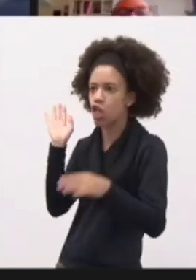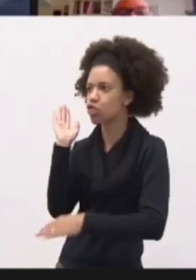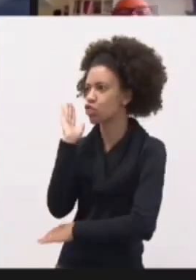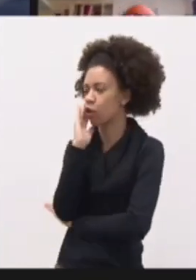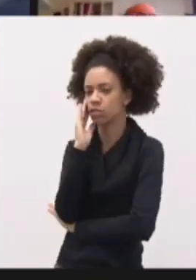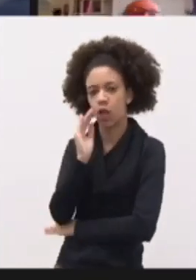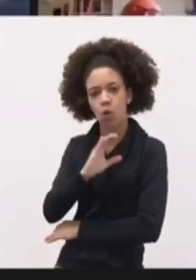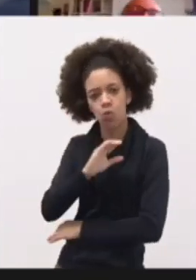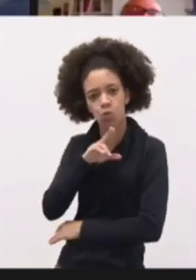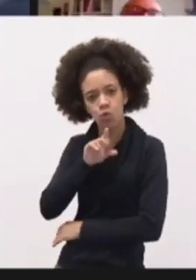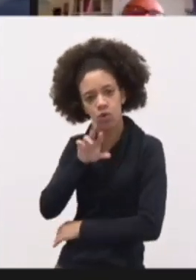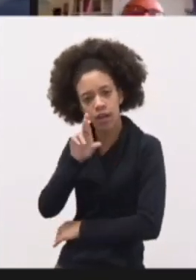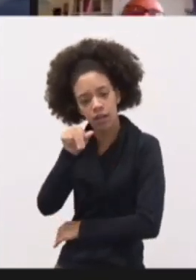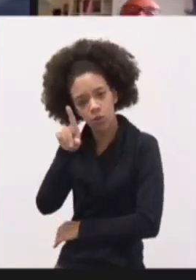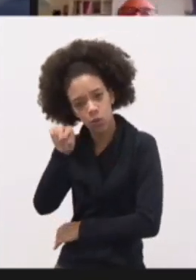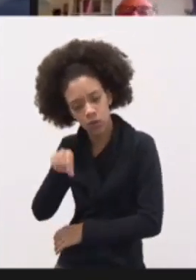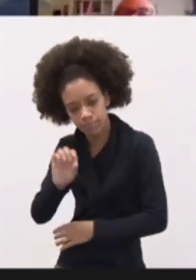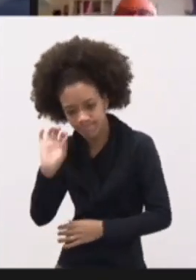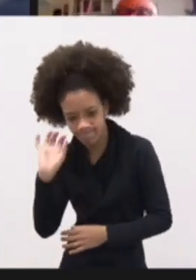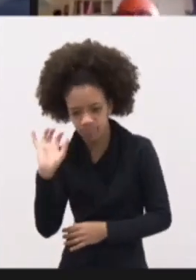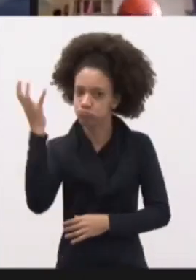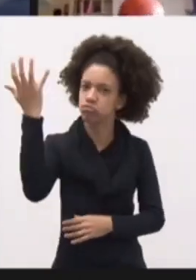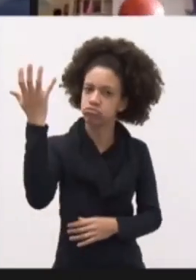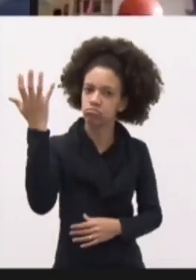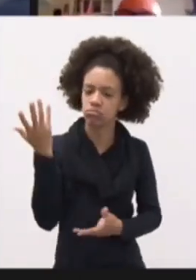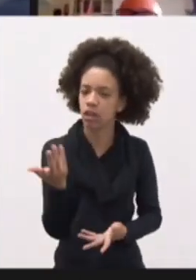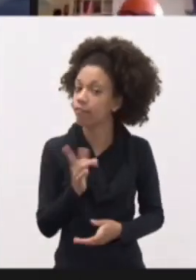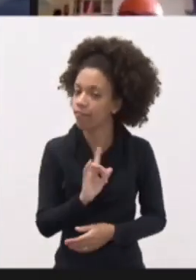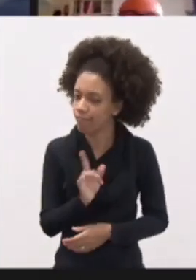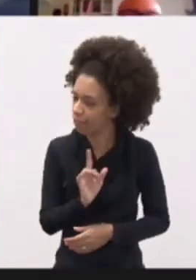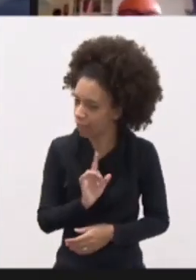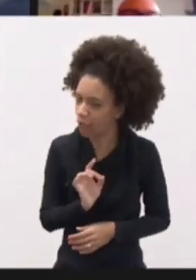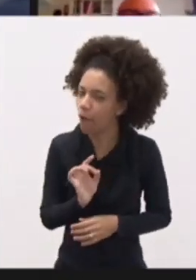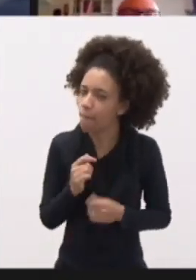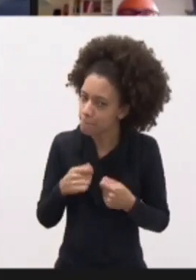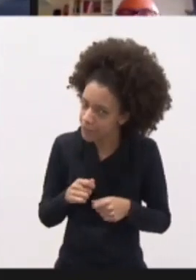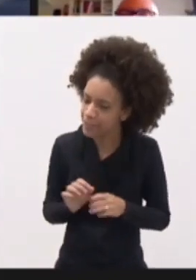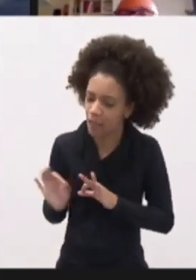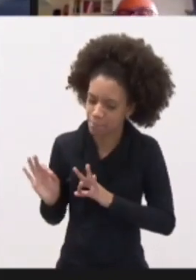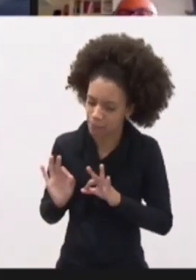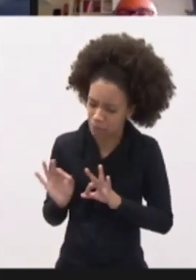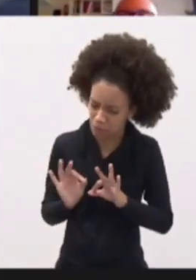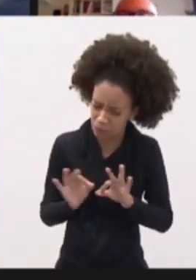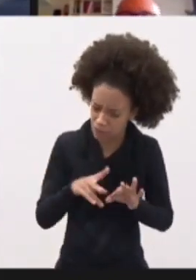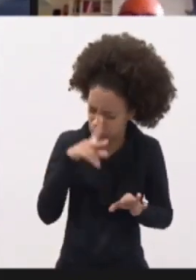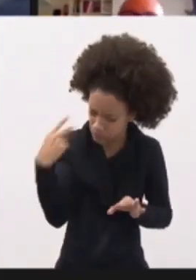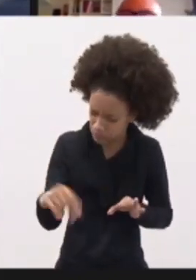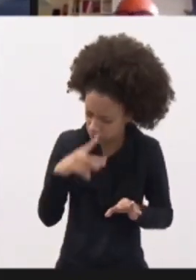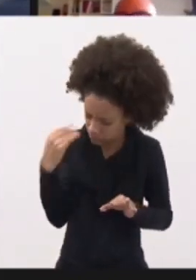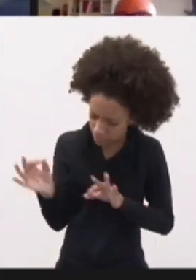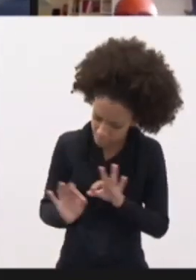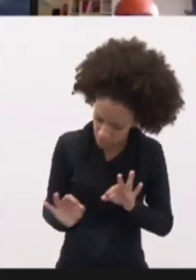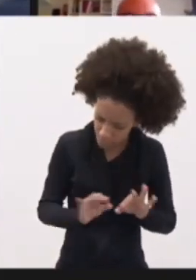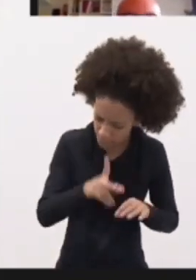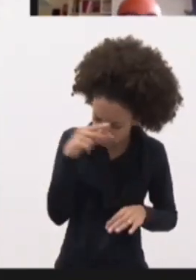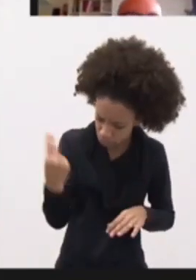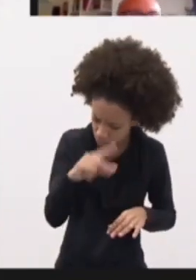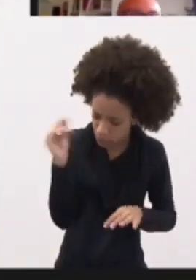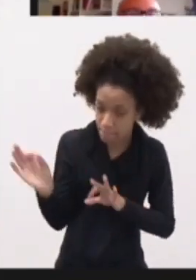né? Não é bem assim, né? Você vai precisar mexer muito, mas a ideia, o conceito é esse,